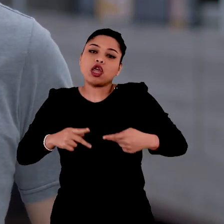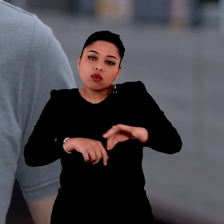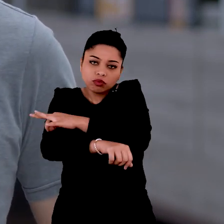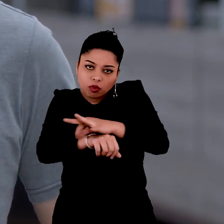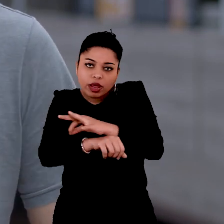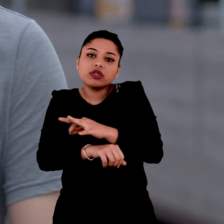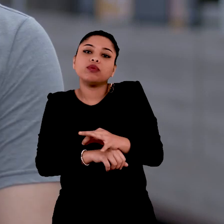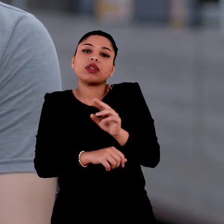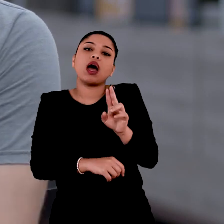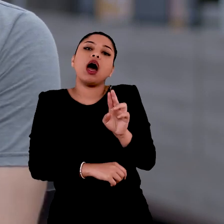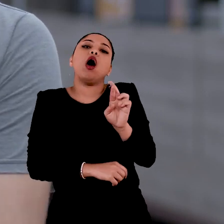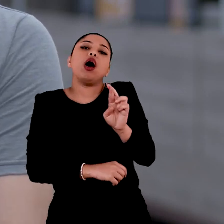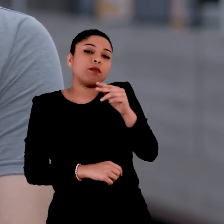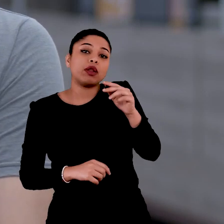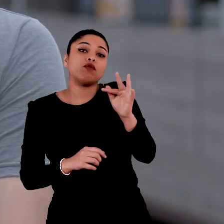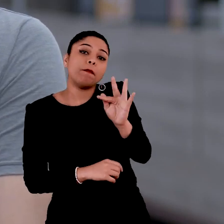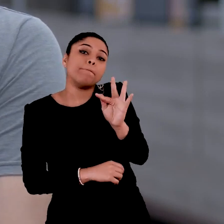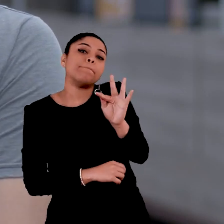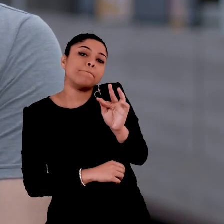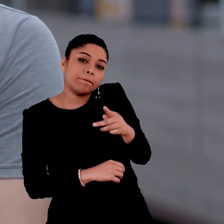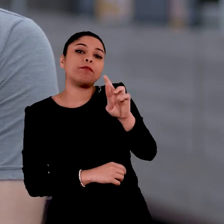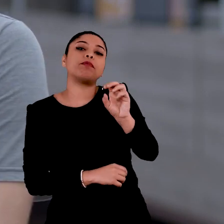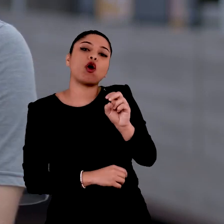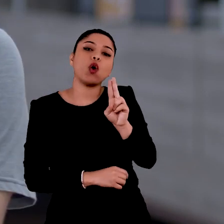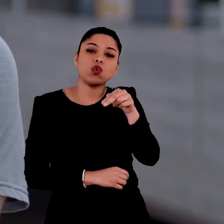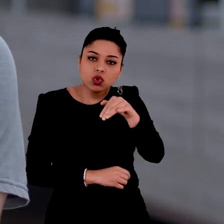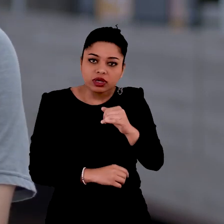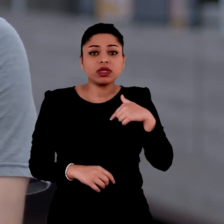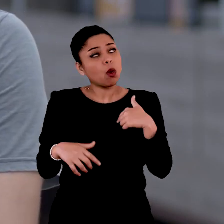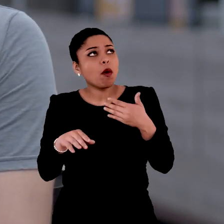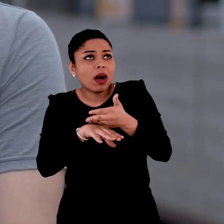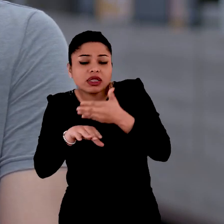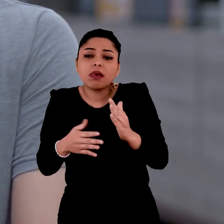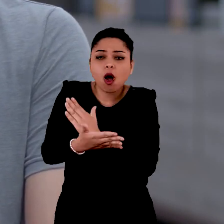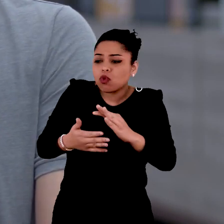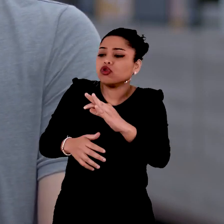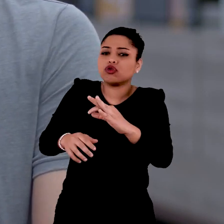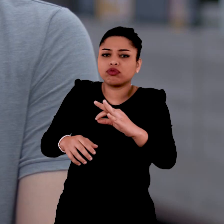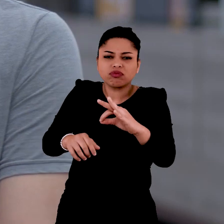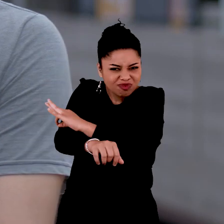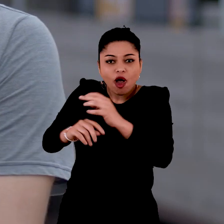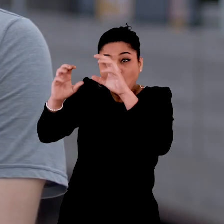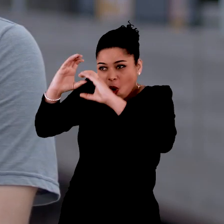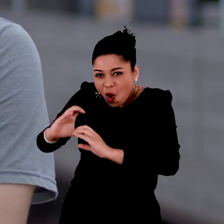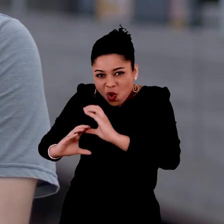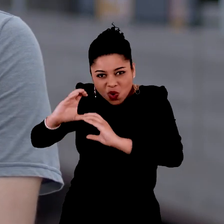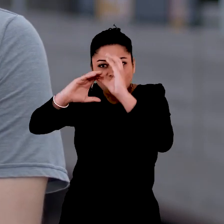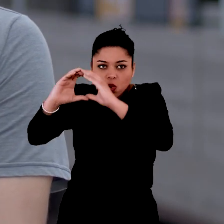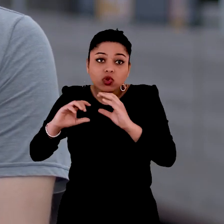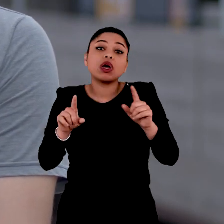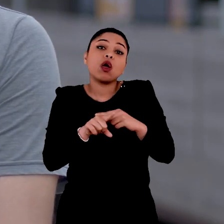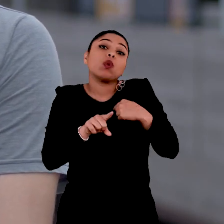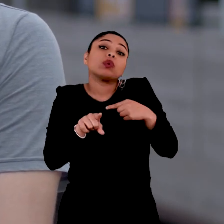grupo de pesquisa do Roberto Segre, chamado LAURGE, em que a gente editou um livro sobre o Ministério da Educação e Cultura, o